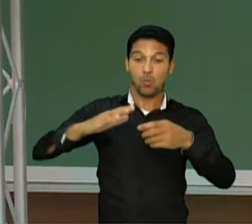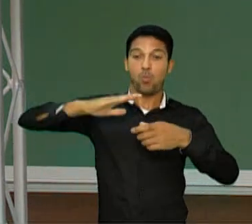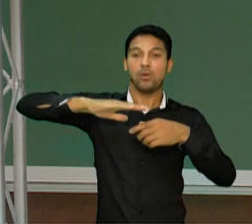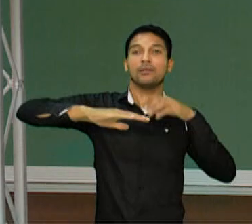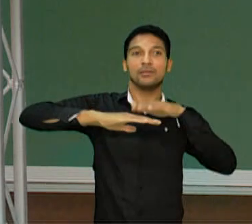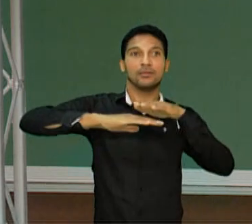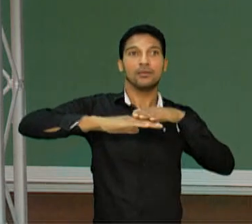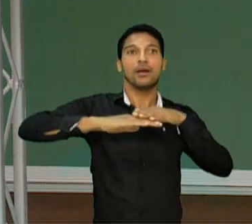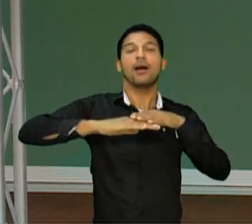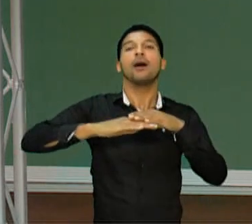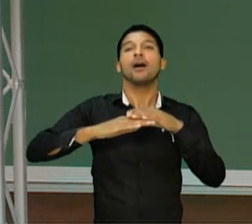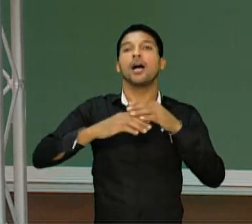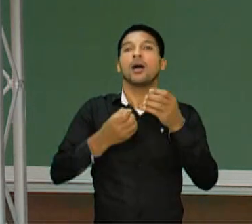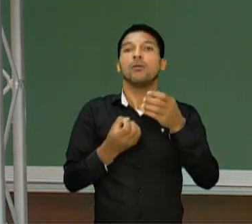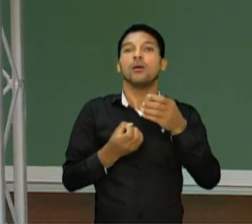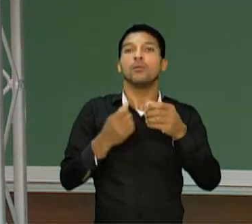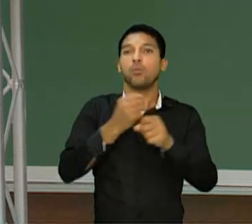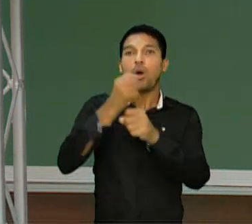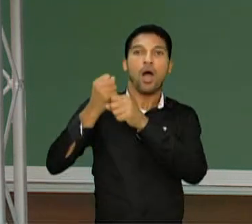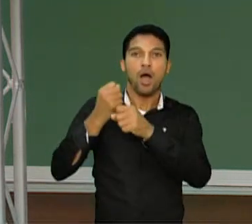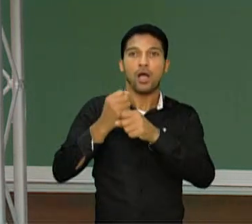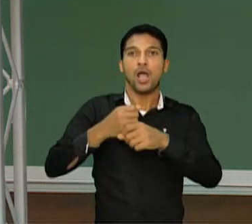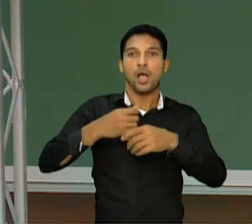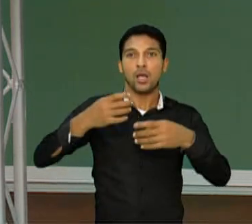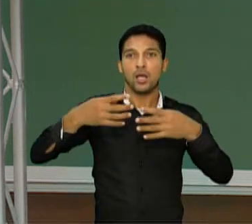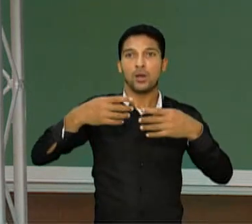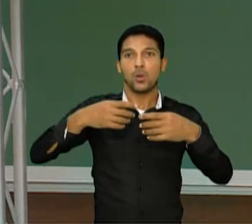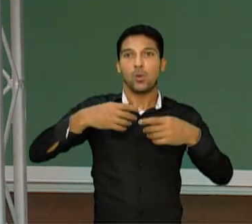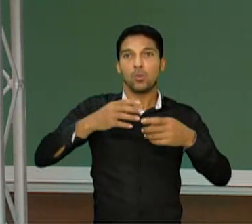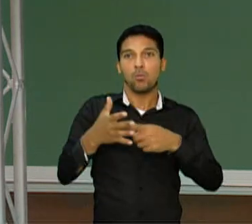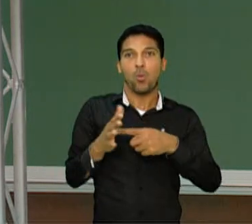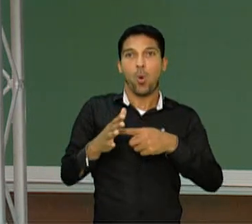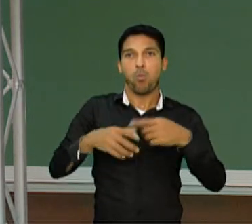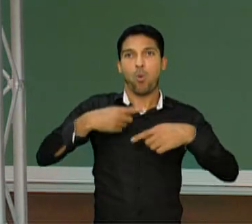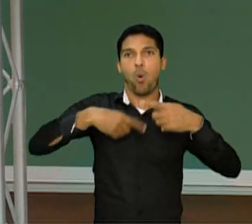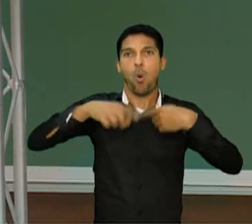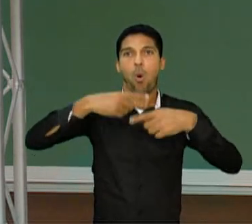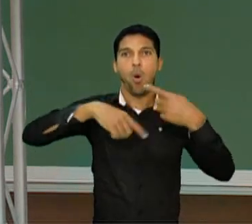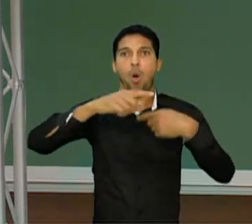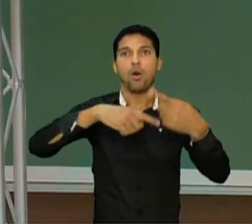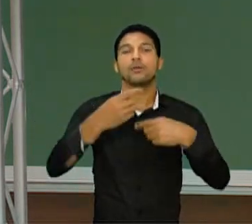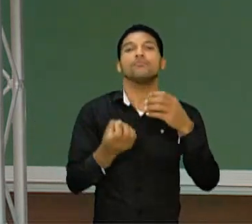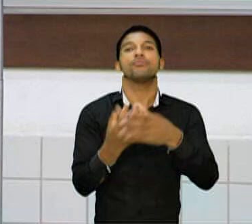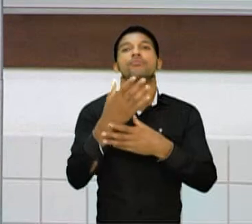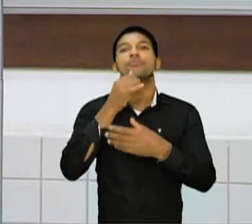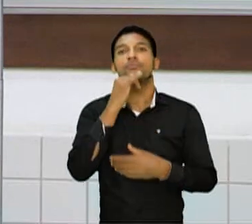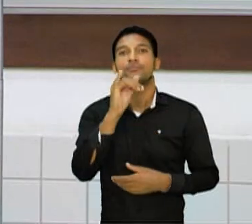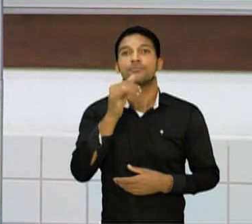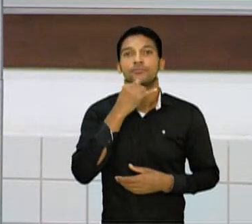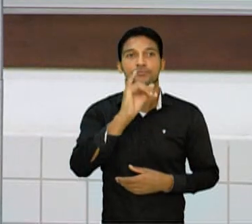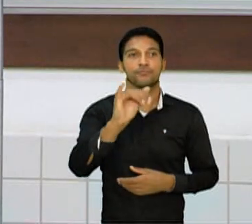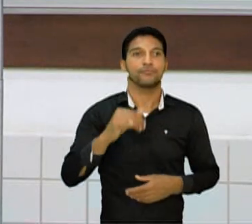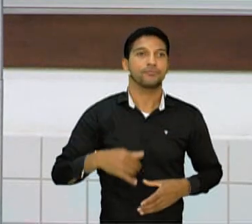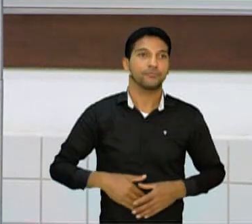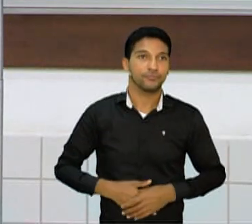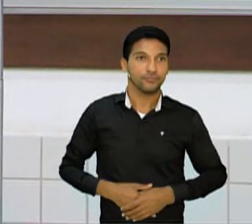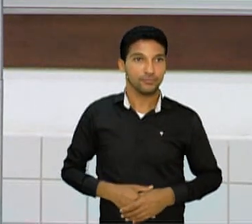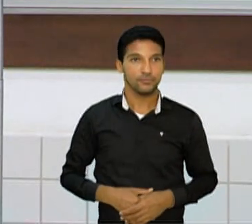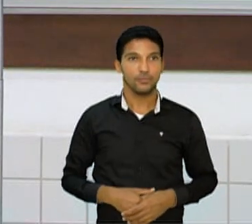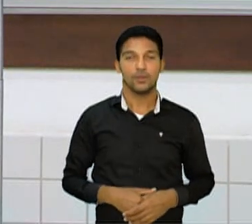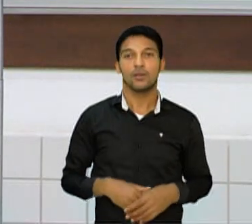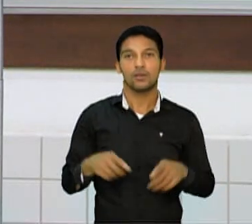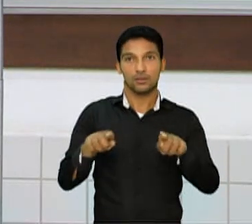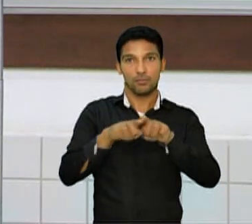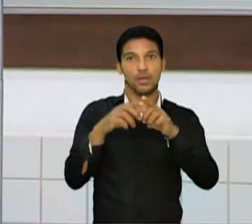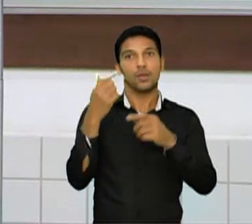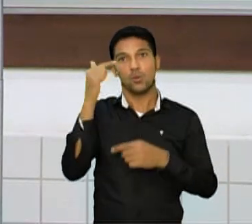que haja potencialização da geração energética no local. Também outra forma de olhar,